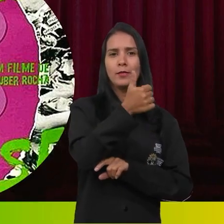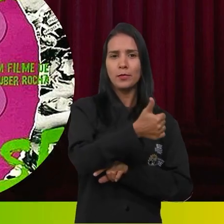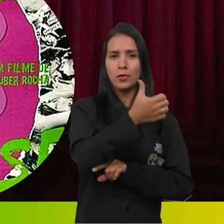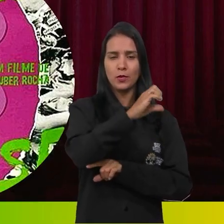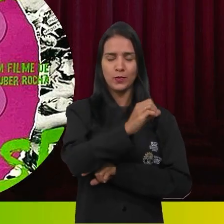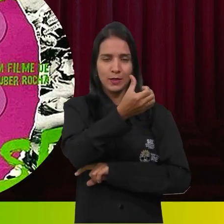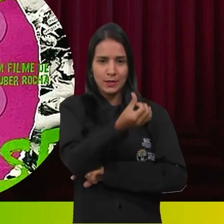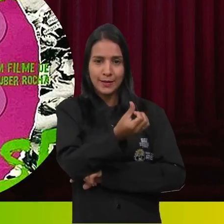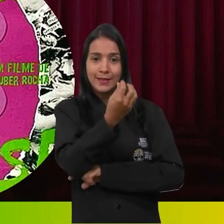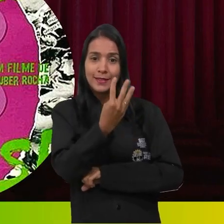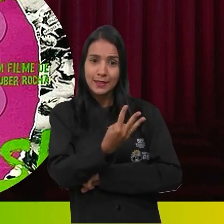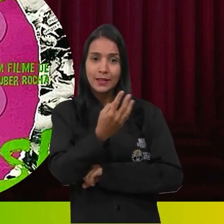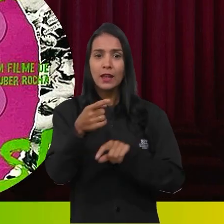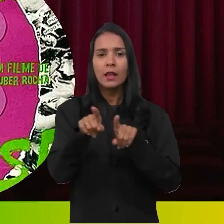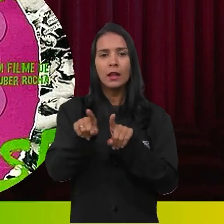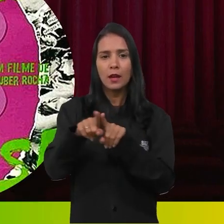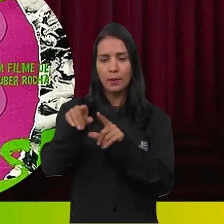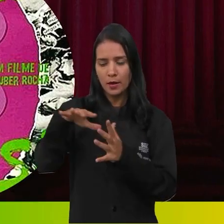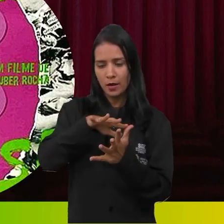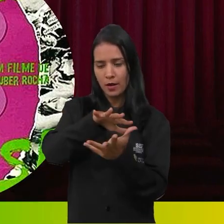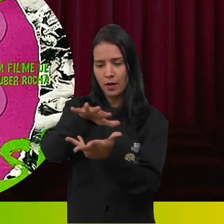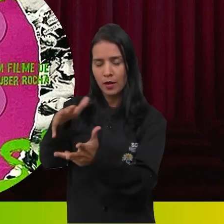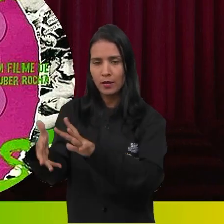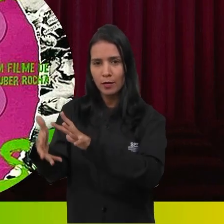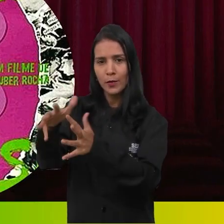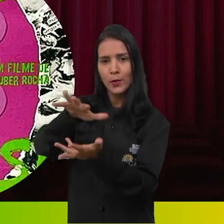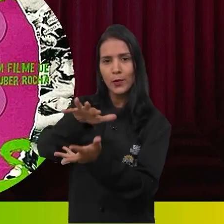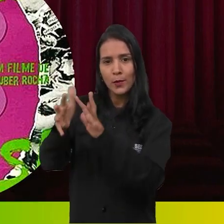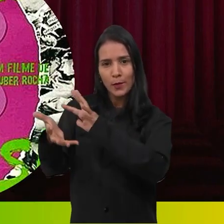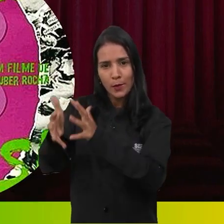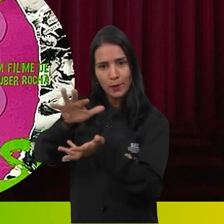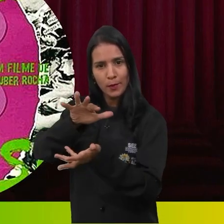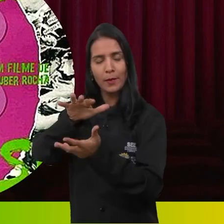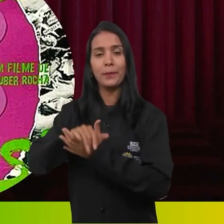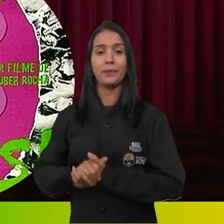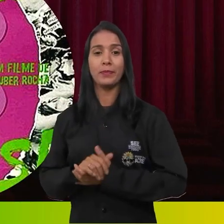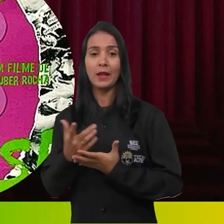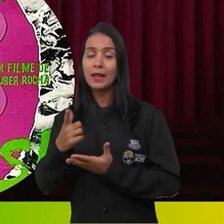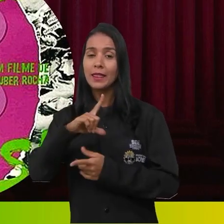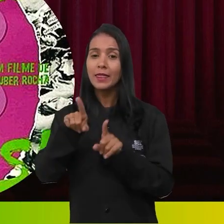Santos, e Terra em Transe, que também é de Glauber Rocha, de